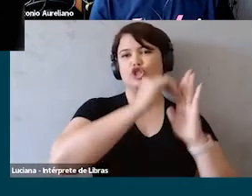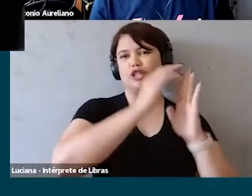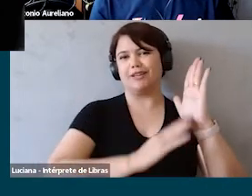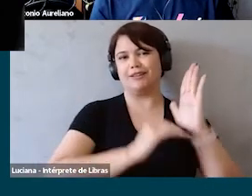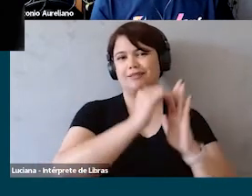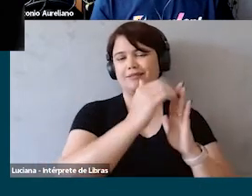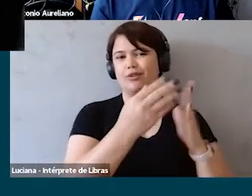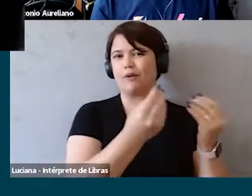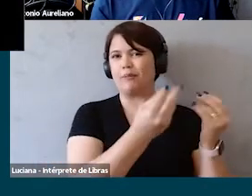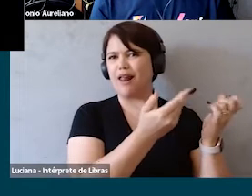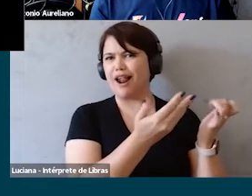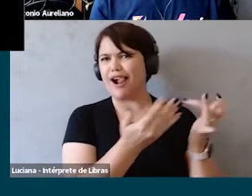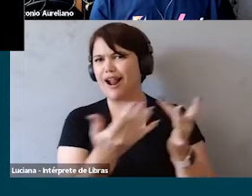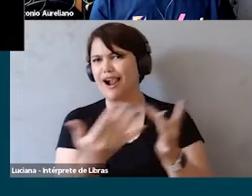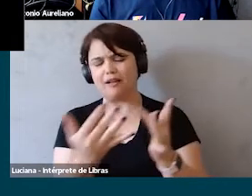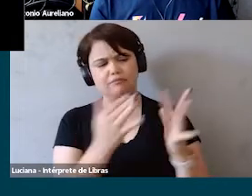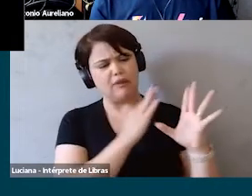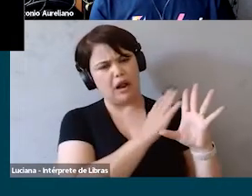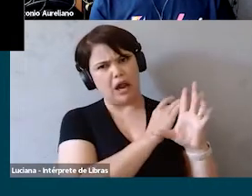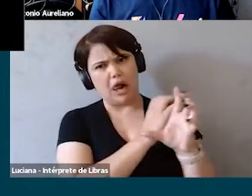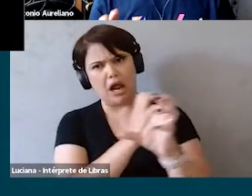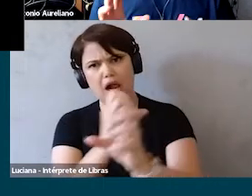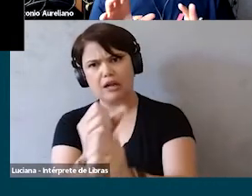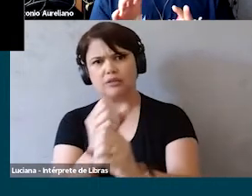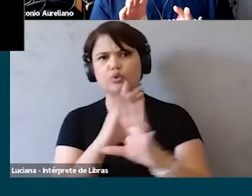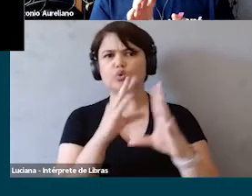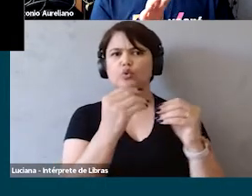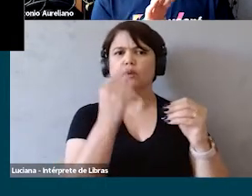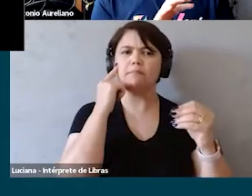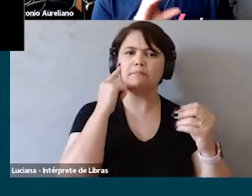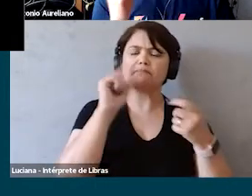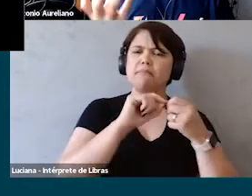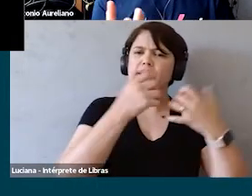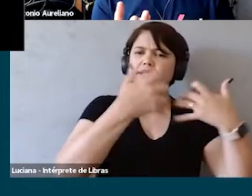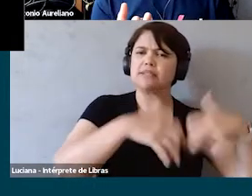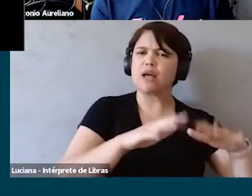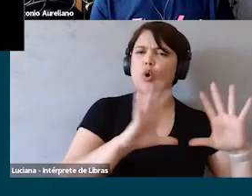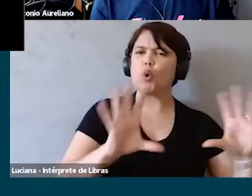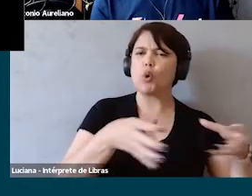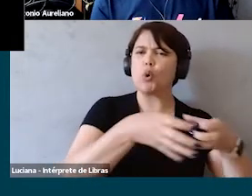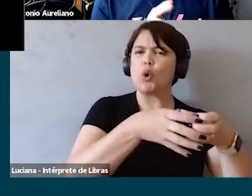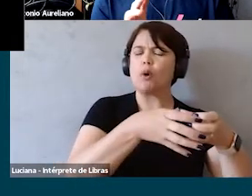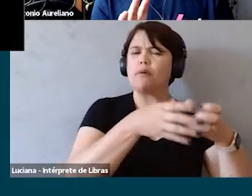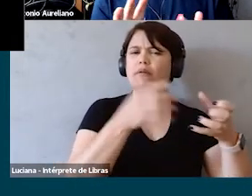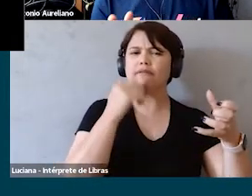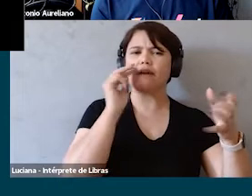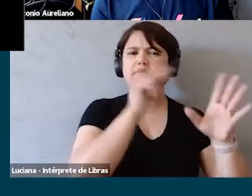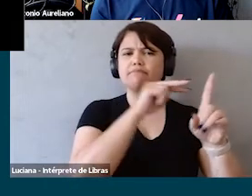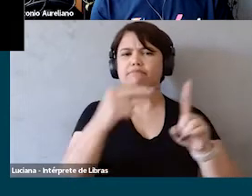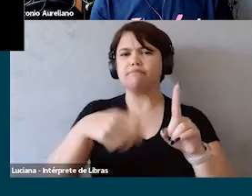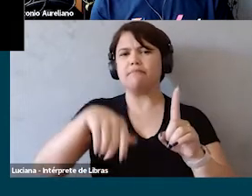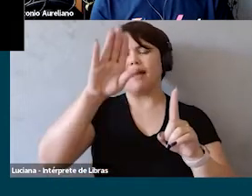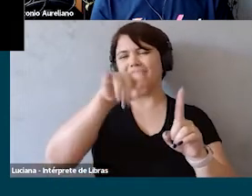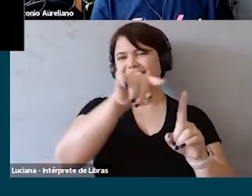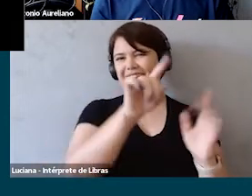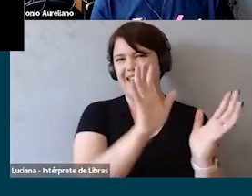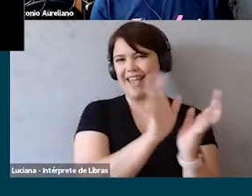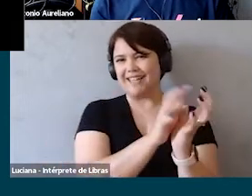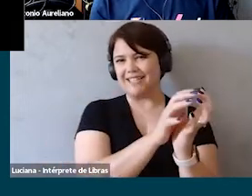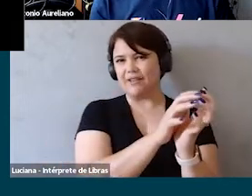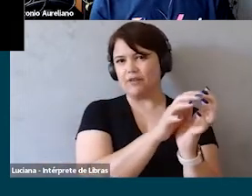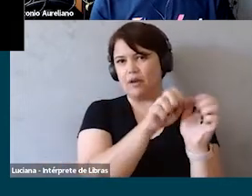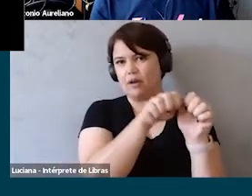tinta. E aí, quando a gente coloca já o referenciamento nesse bloco, você consegue ter uma visão melhor. Então, por exemplo, esse aqui é o